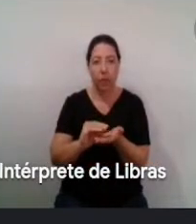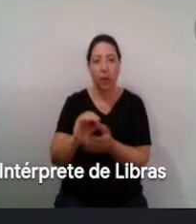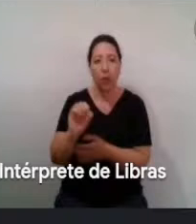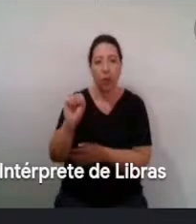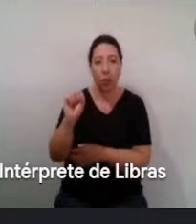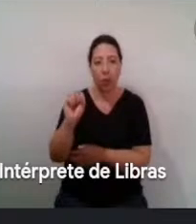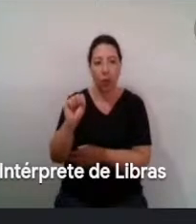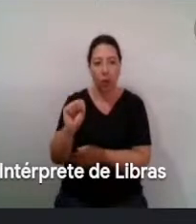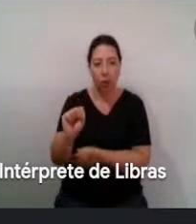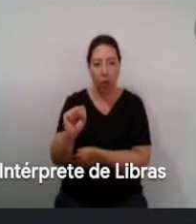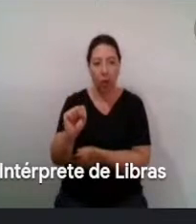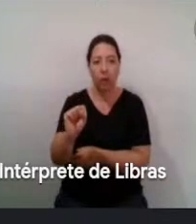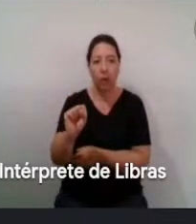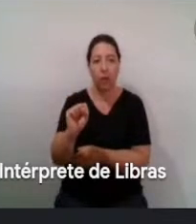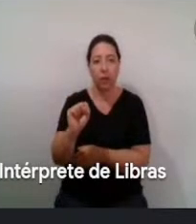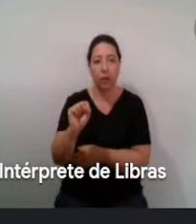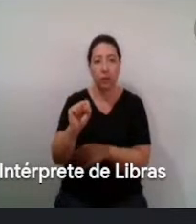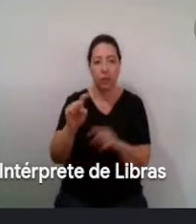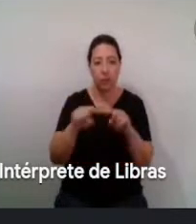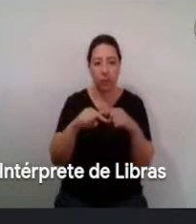sessão ordinária.